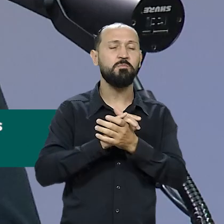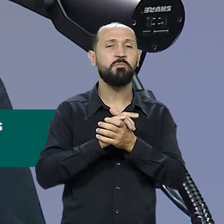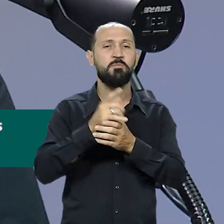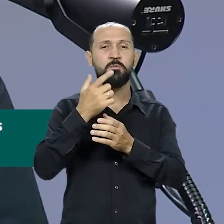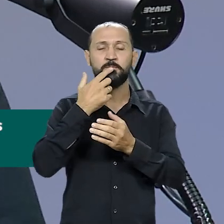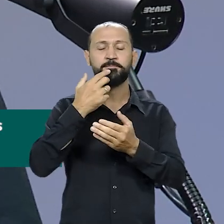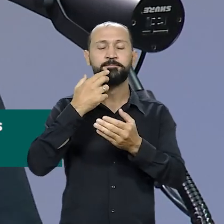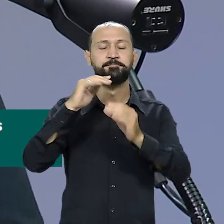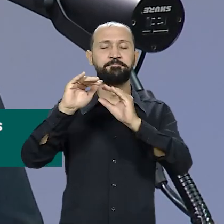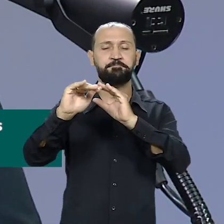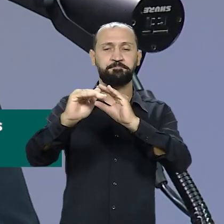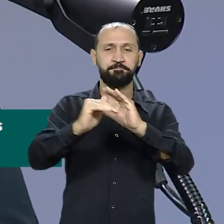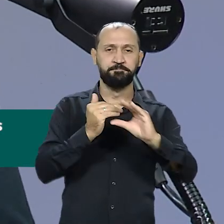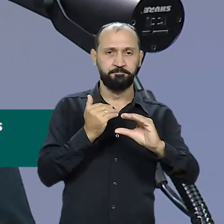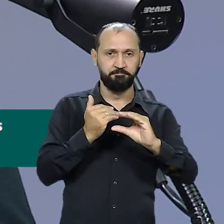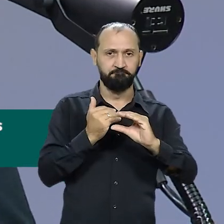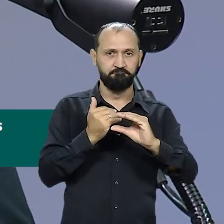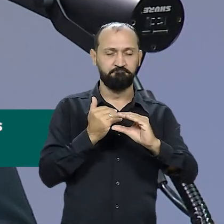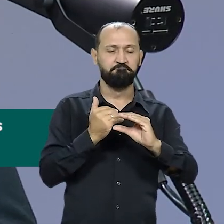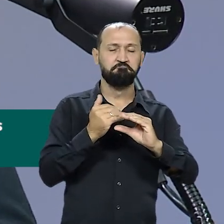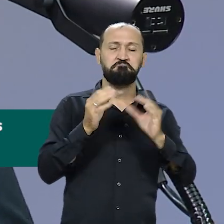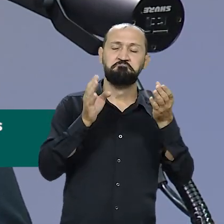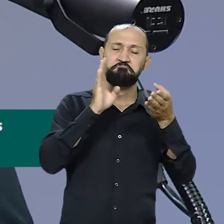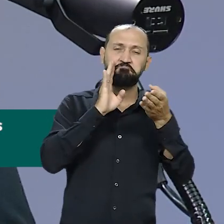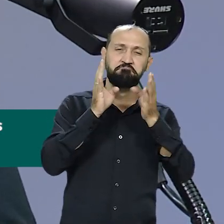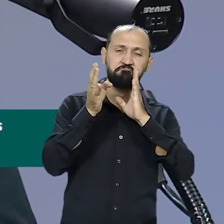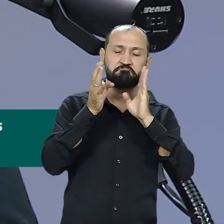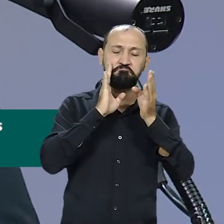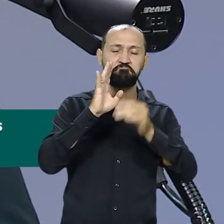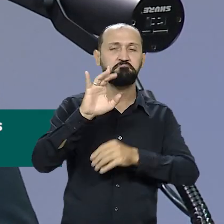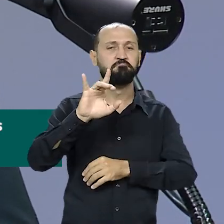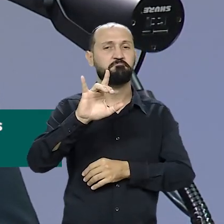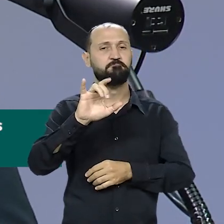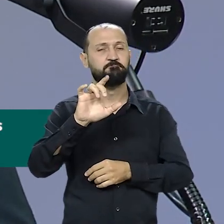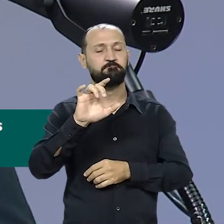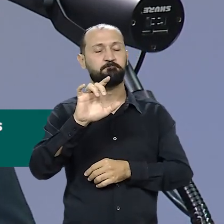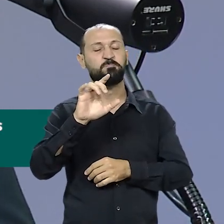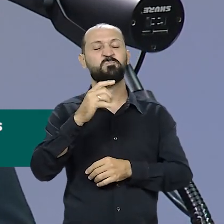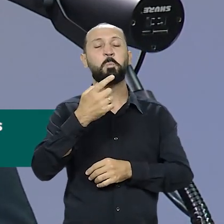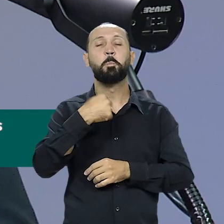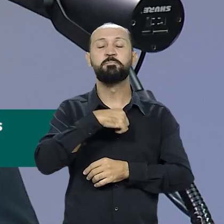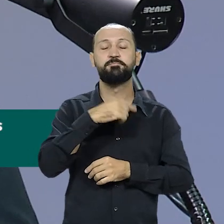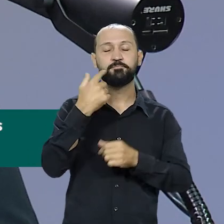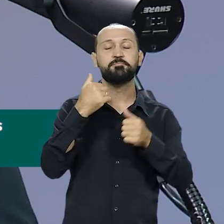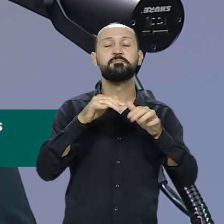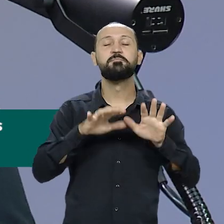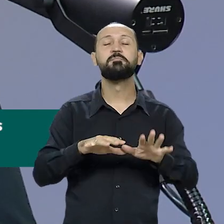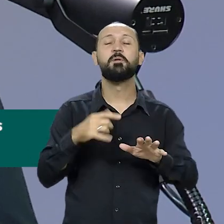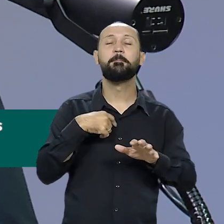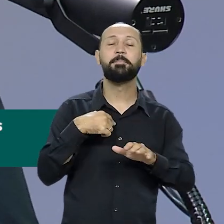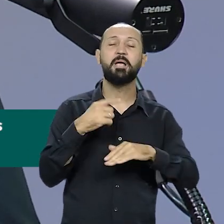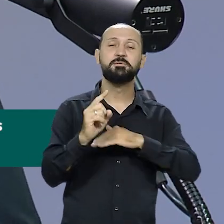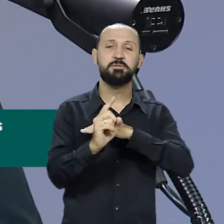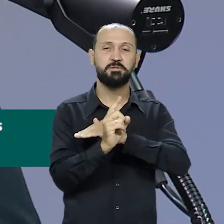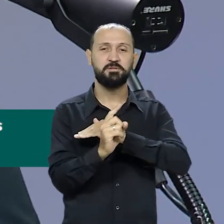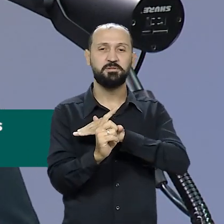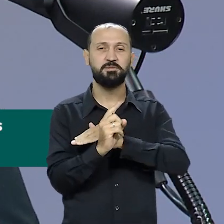encaminha uma mensagem no Facebook, no Instagram, e nós estaremos lá para